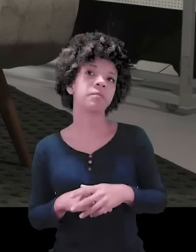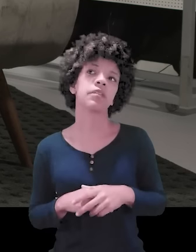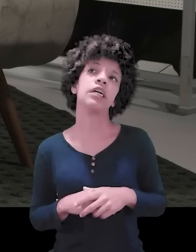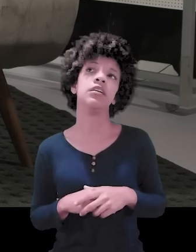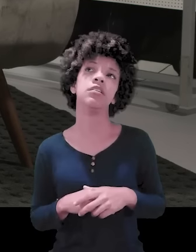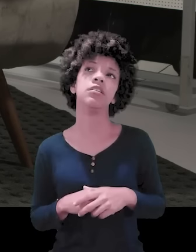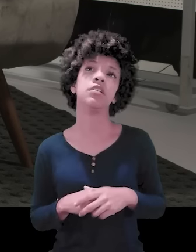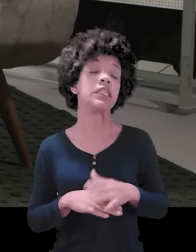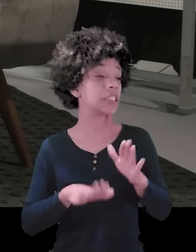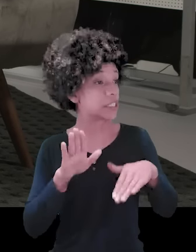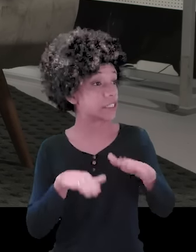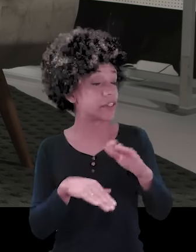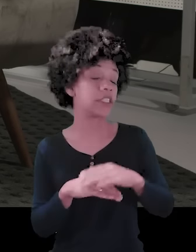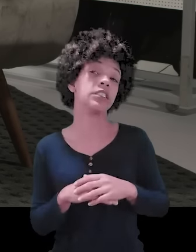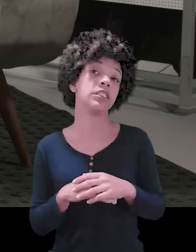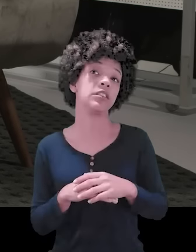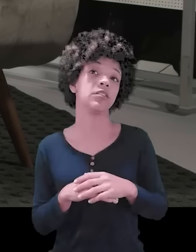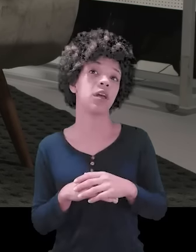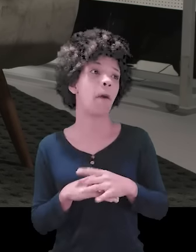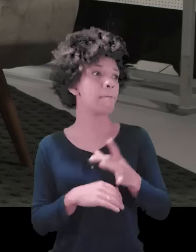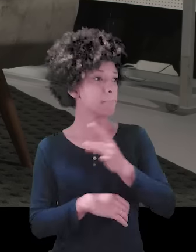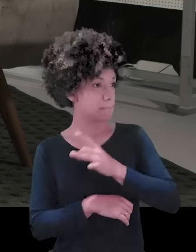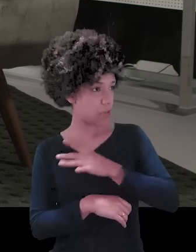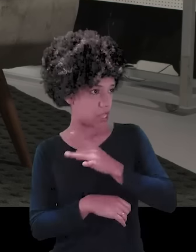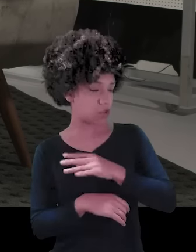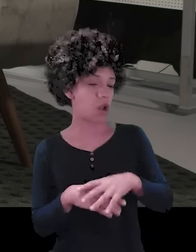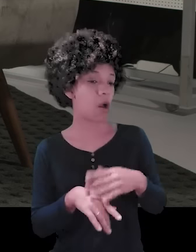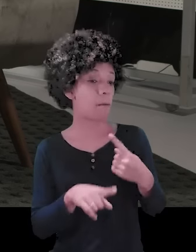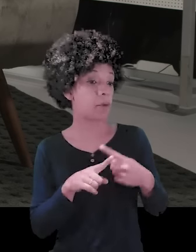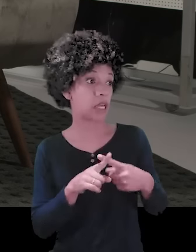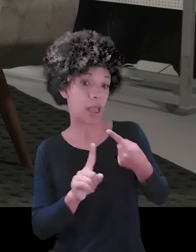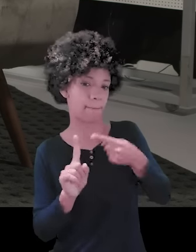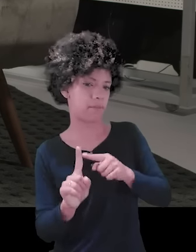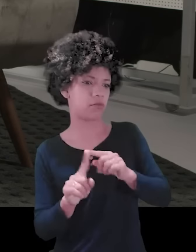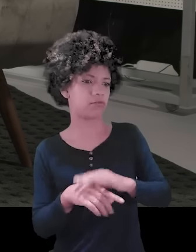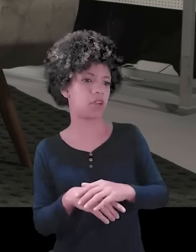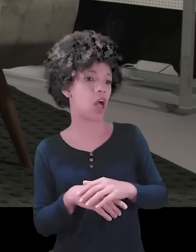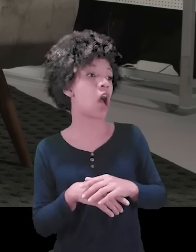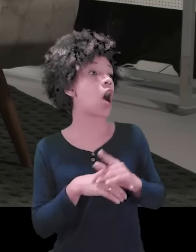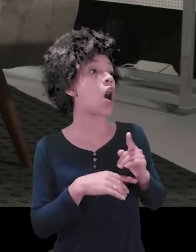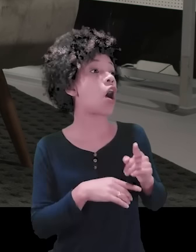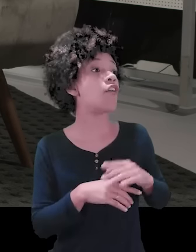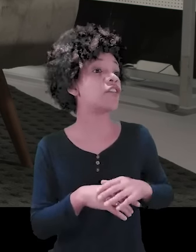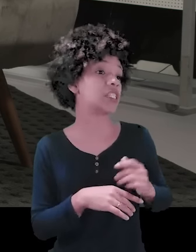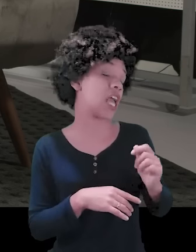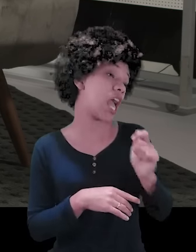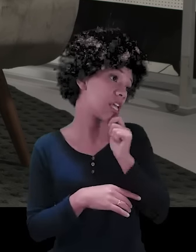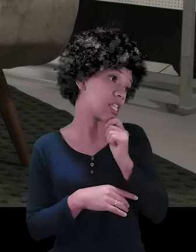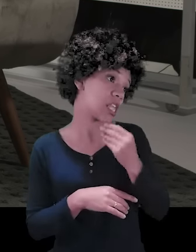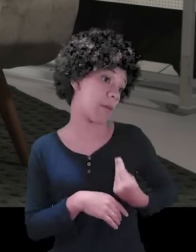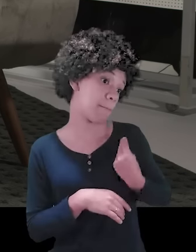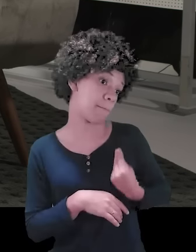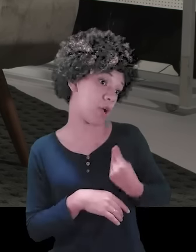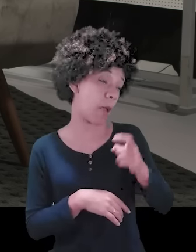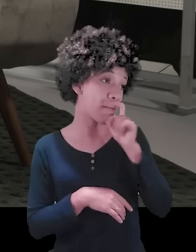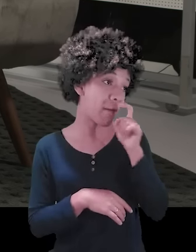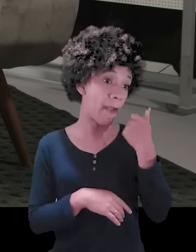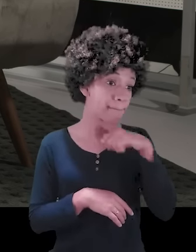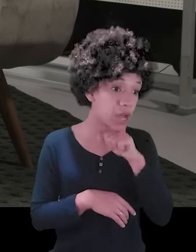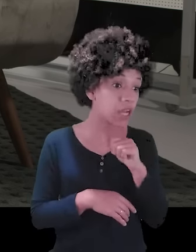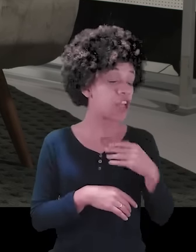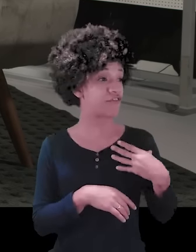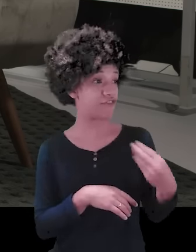e muitas vezes medo O que é só eu sei indo embora também você ainda mora teu pai teu filho que